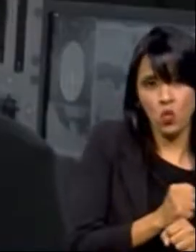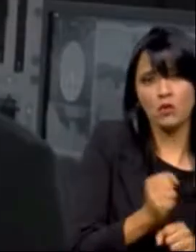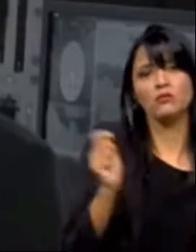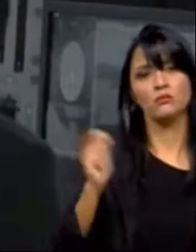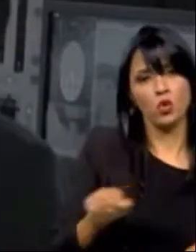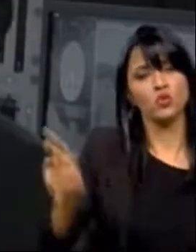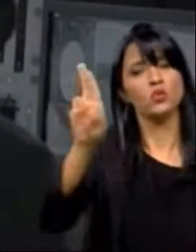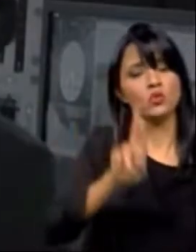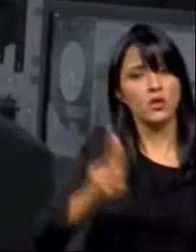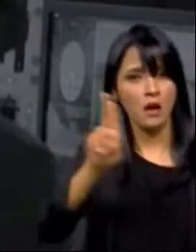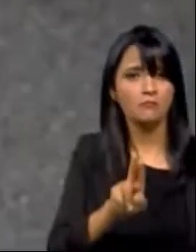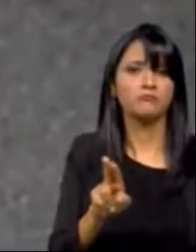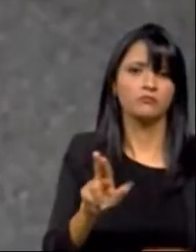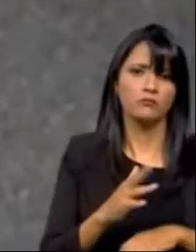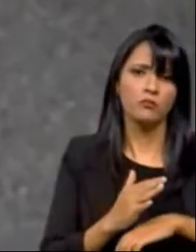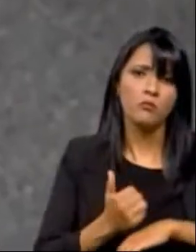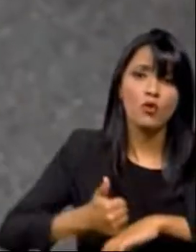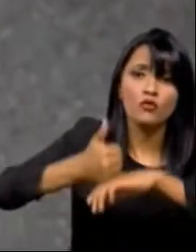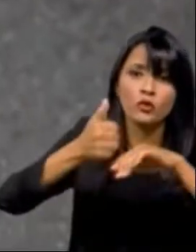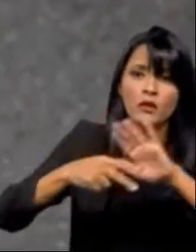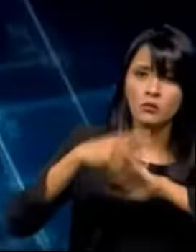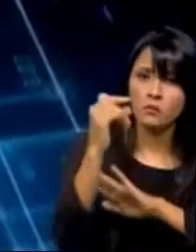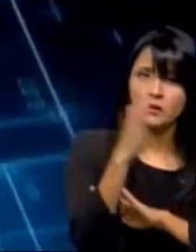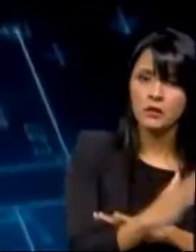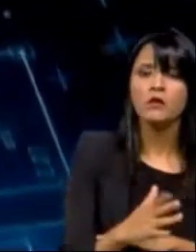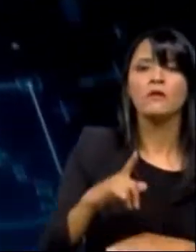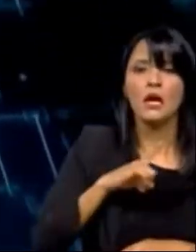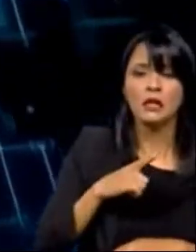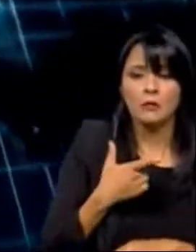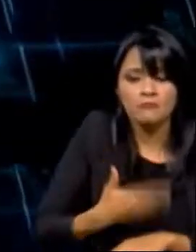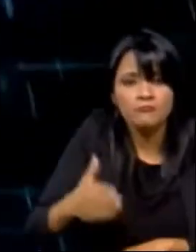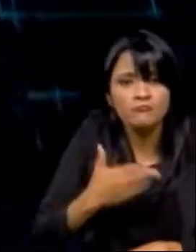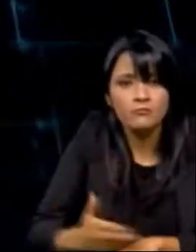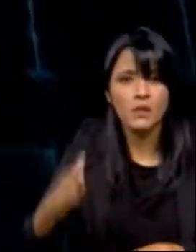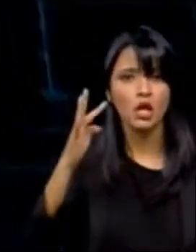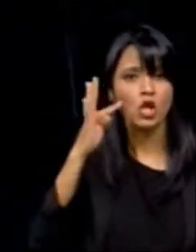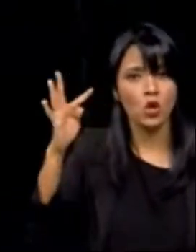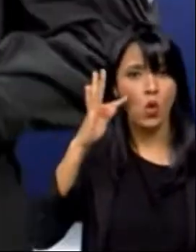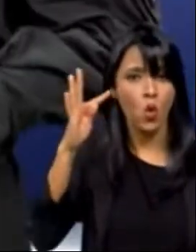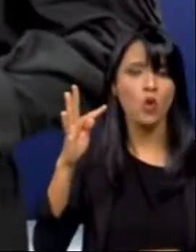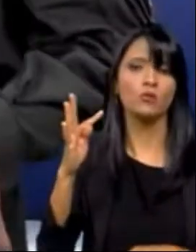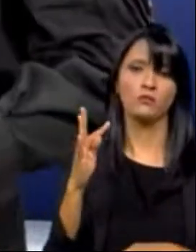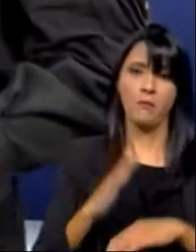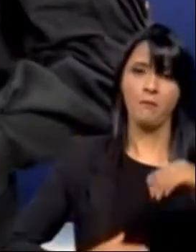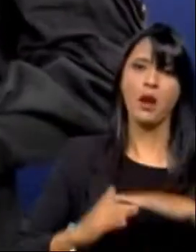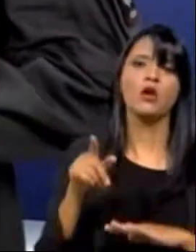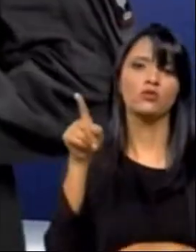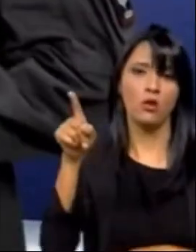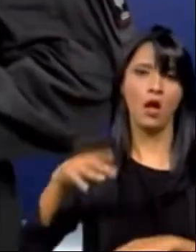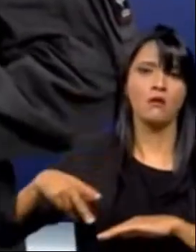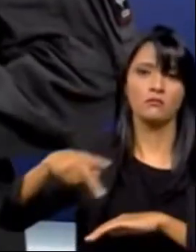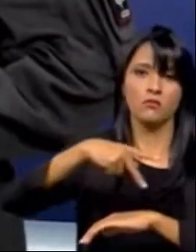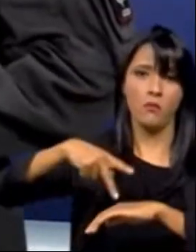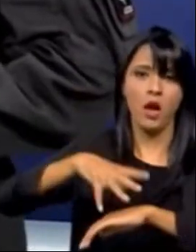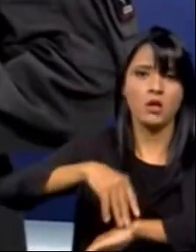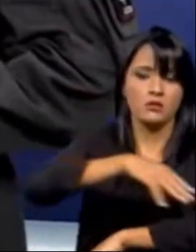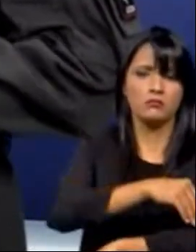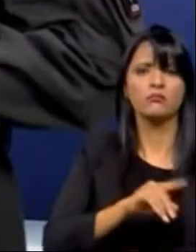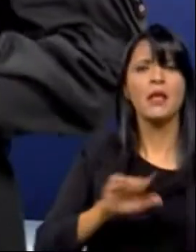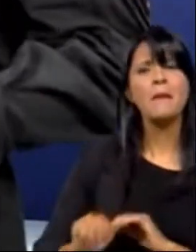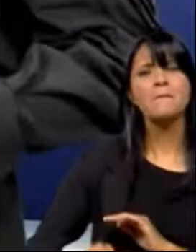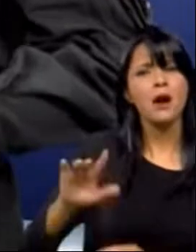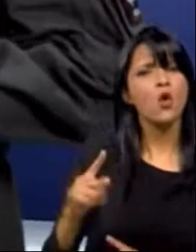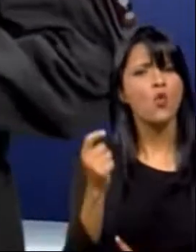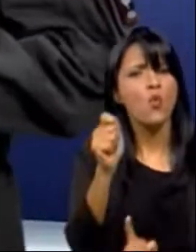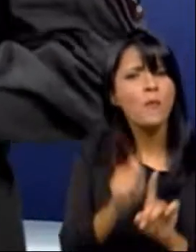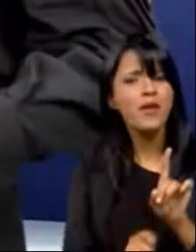brasileiros participarão de treinamentos teóricos e práticos na Suécia. É mais de um mês de curso, de aulas, todas as